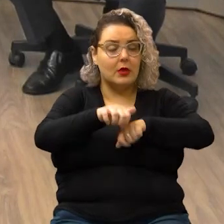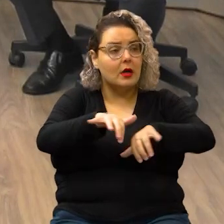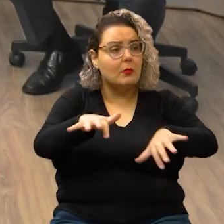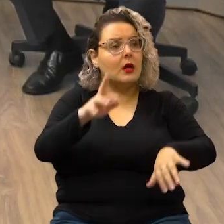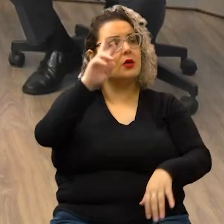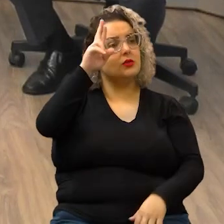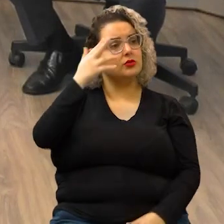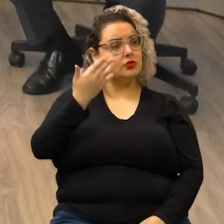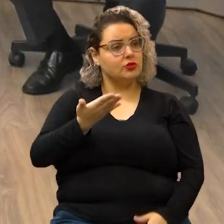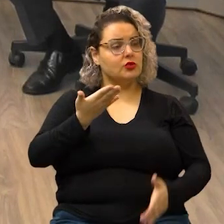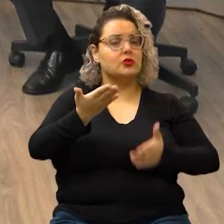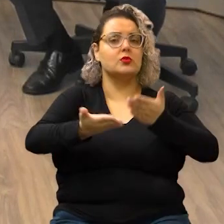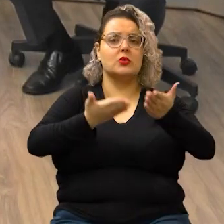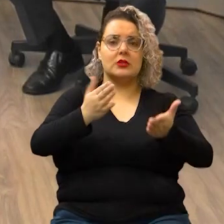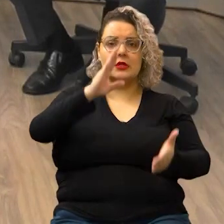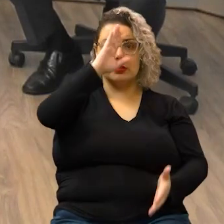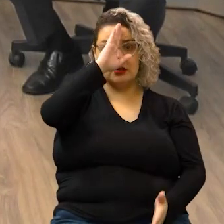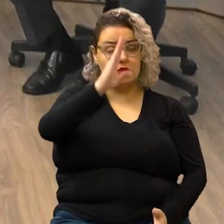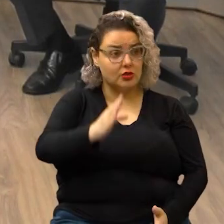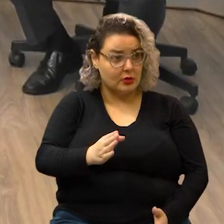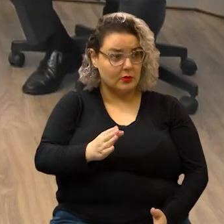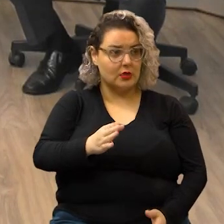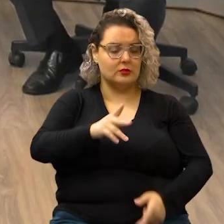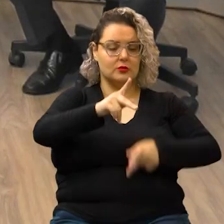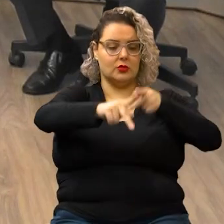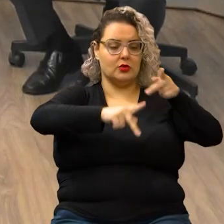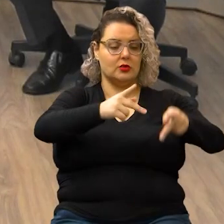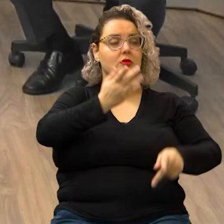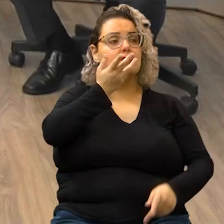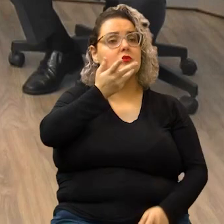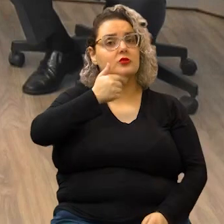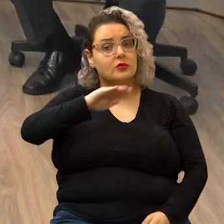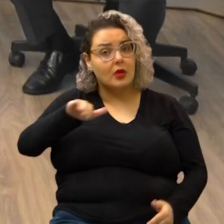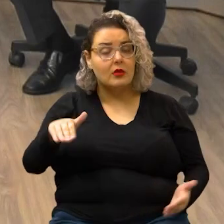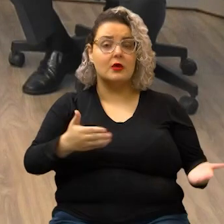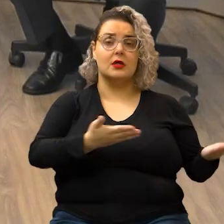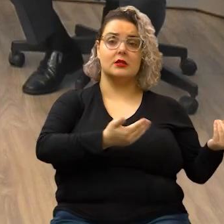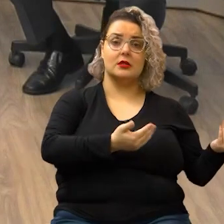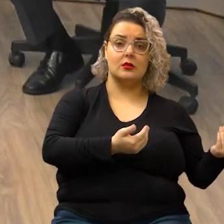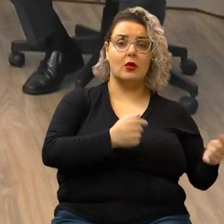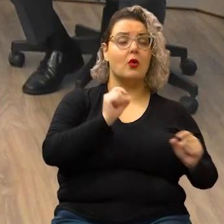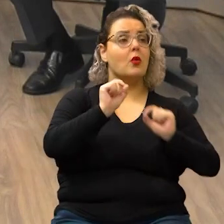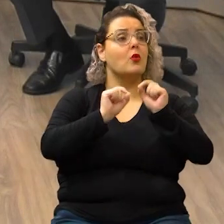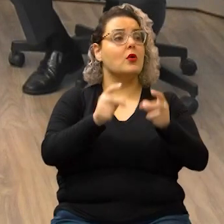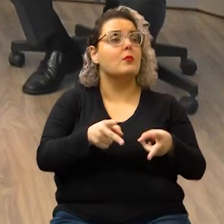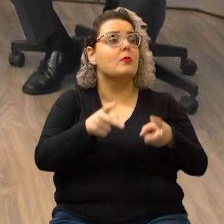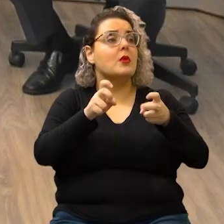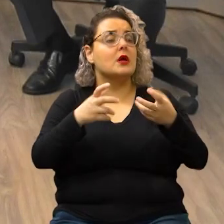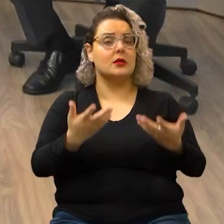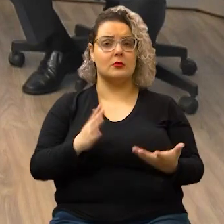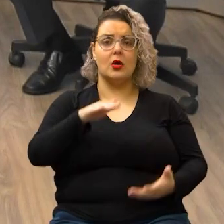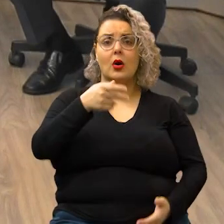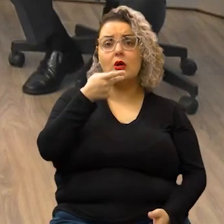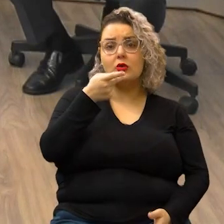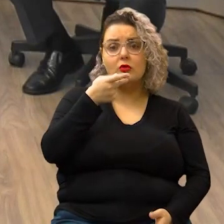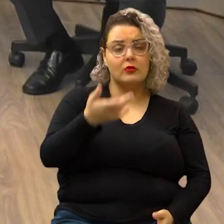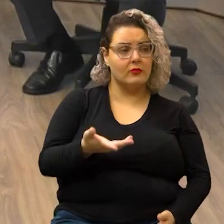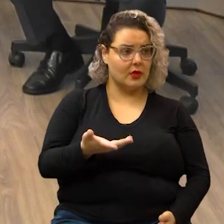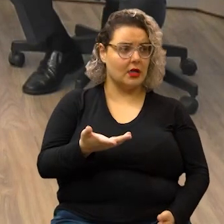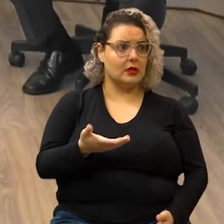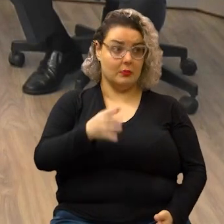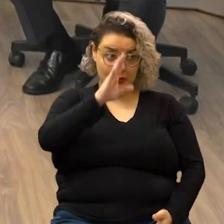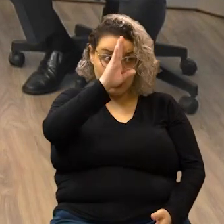que trata diretamente com esse público da infância e da juventude, o que o senhor tem percebido quando a gente fala